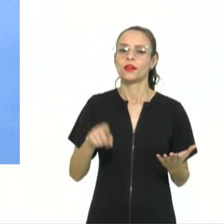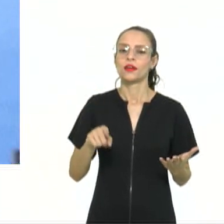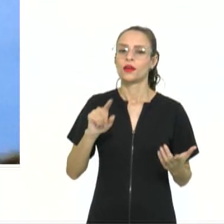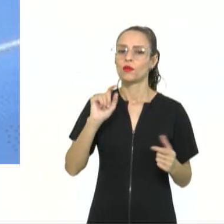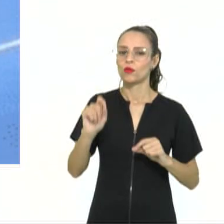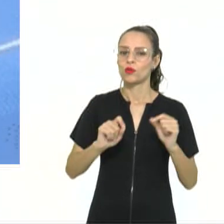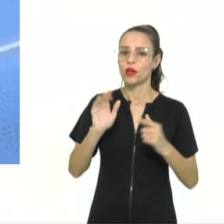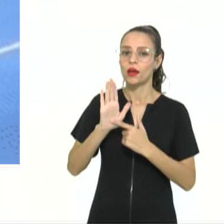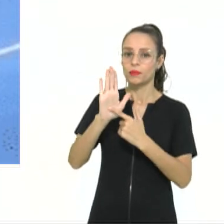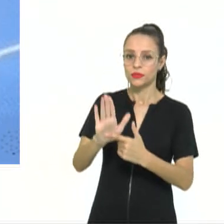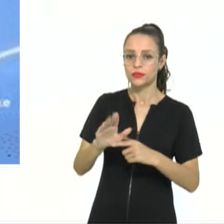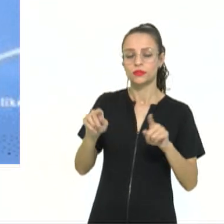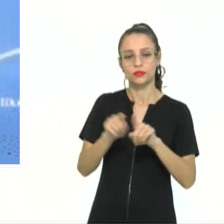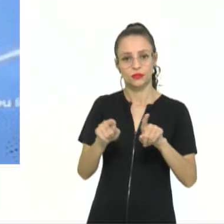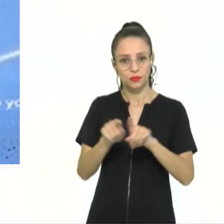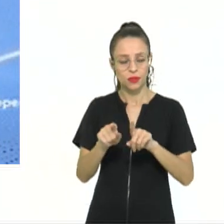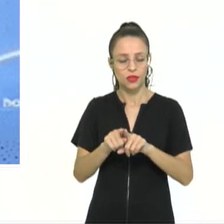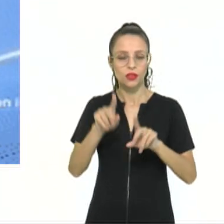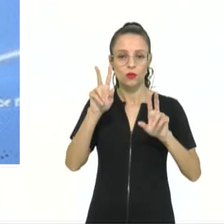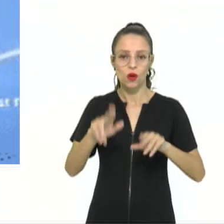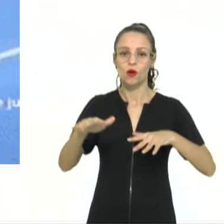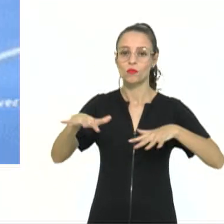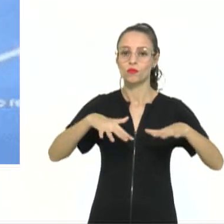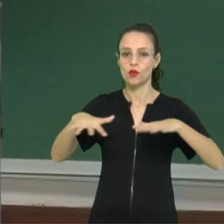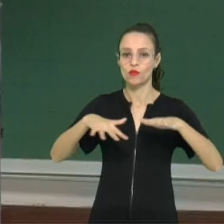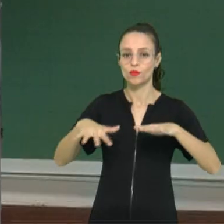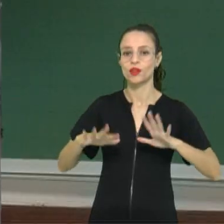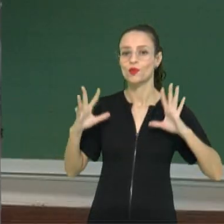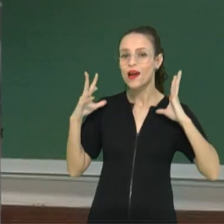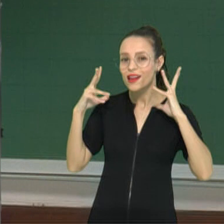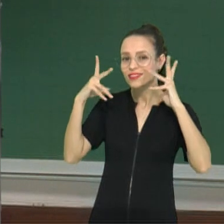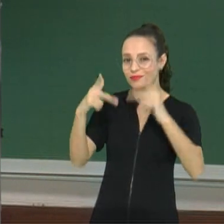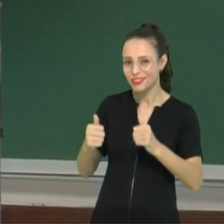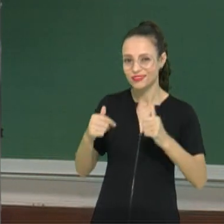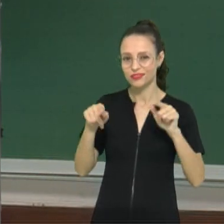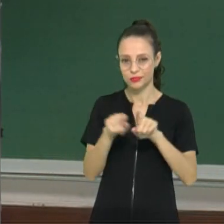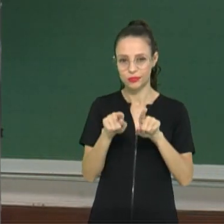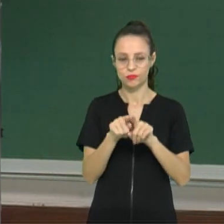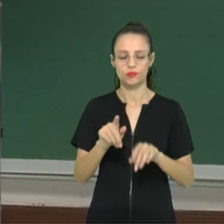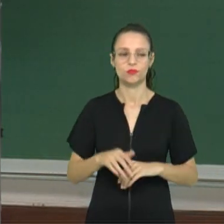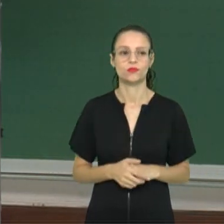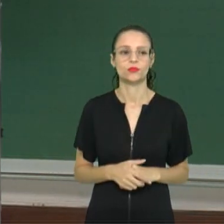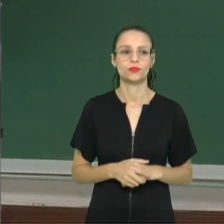são apresentados, né? Assim como era o movimento dos animais também.